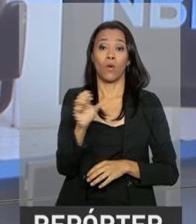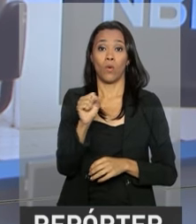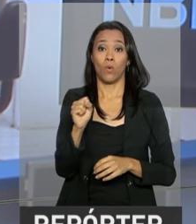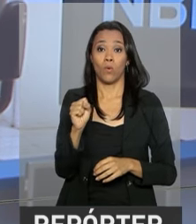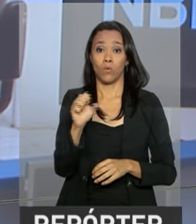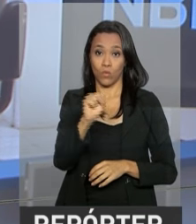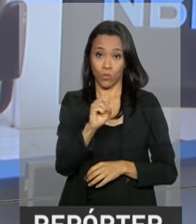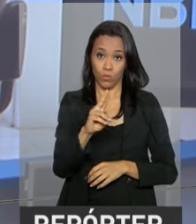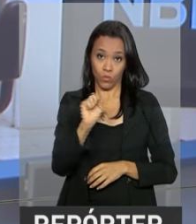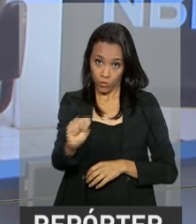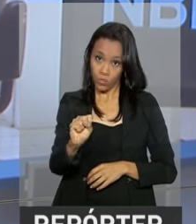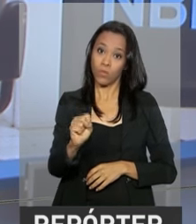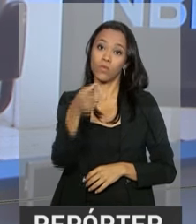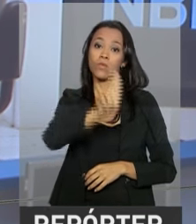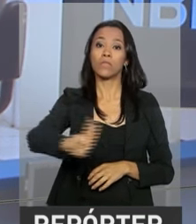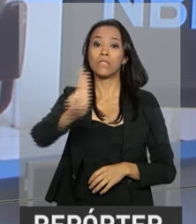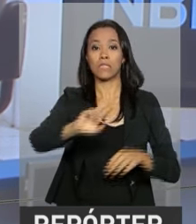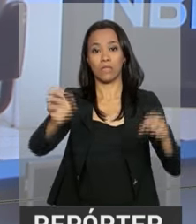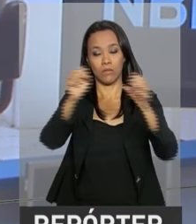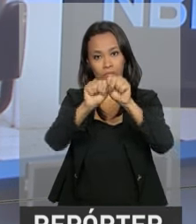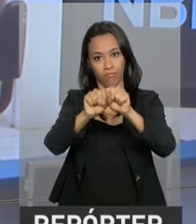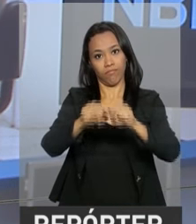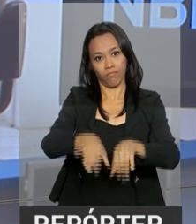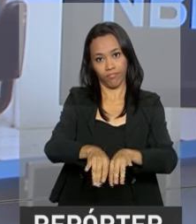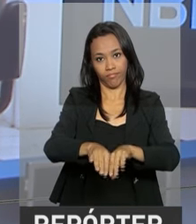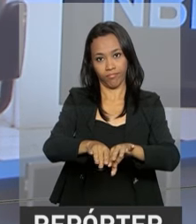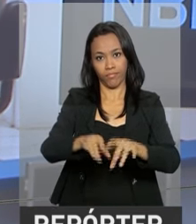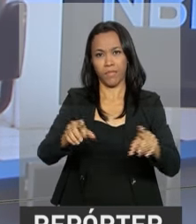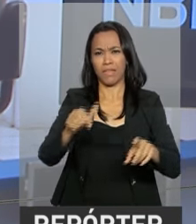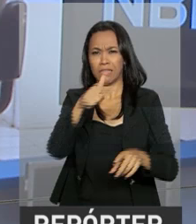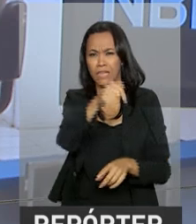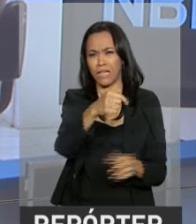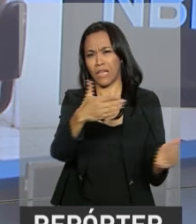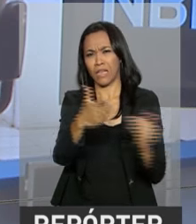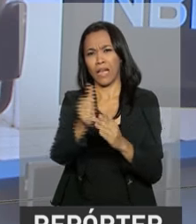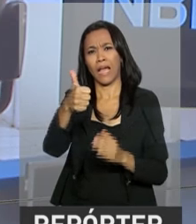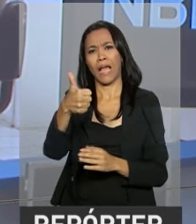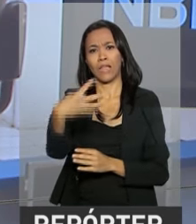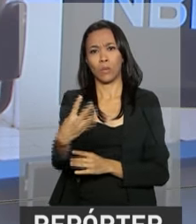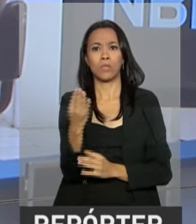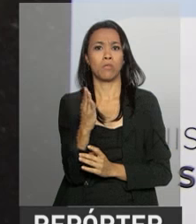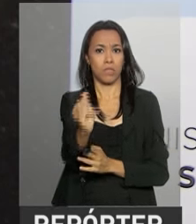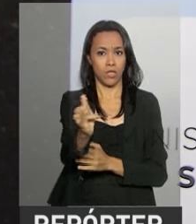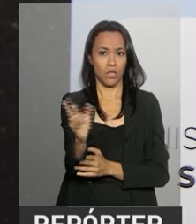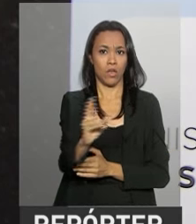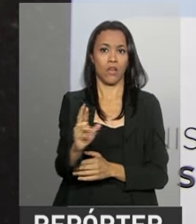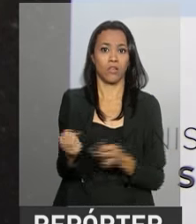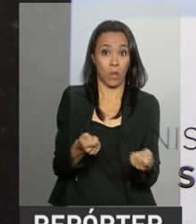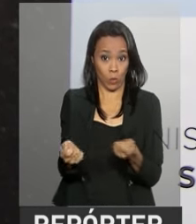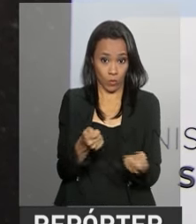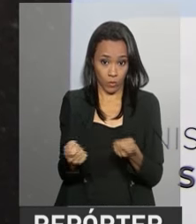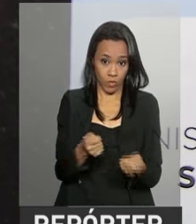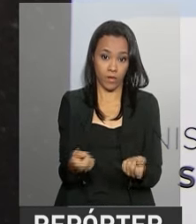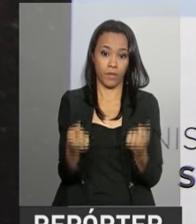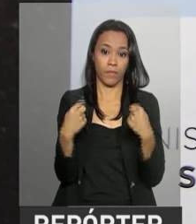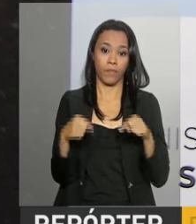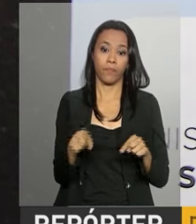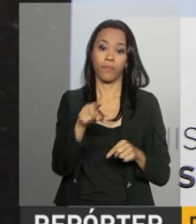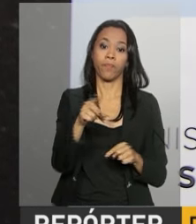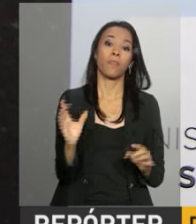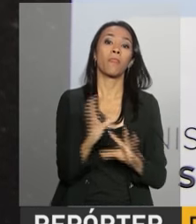espera economizar entre 7 e 14 bilhões deais nós investimos